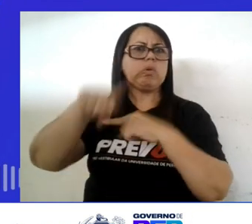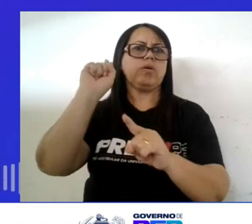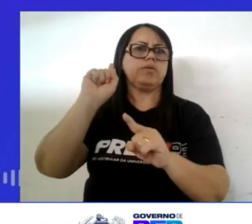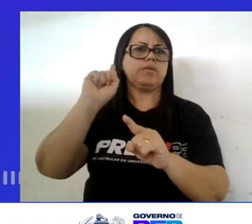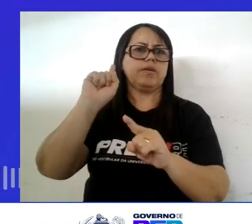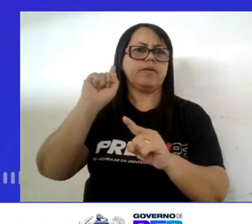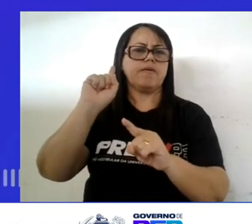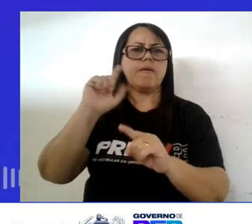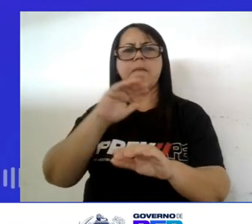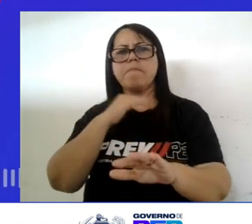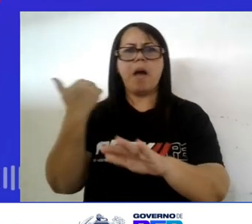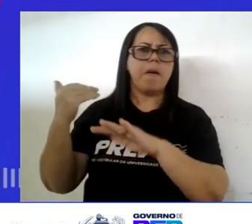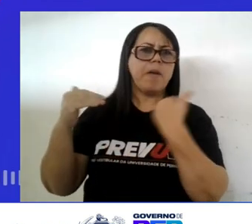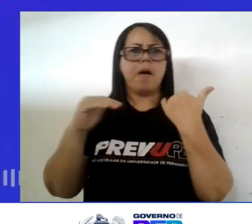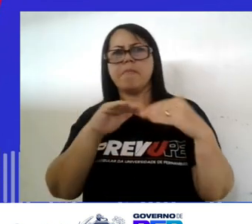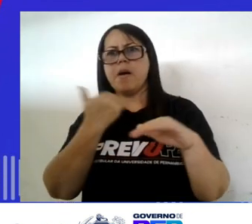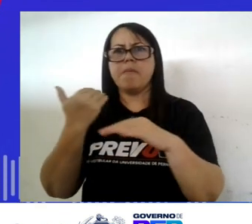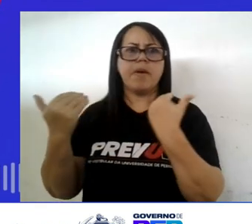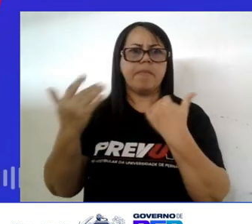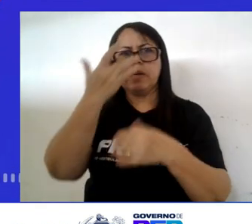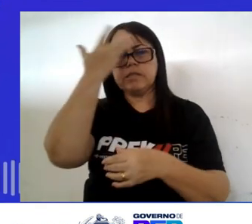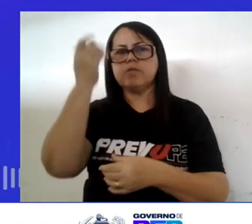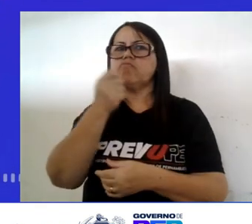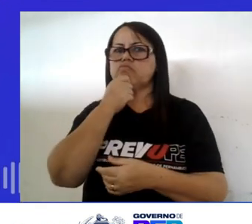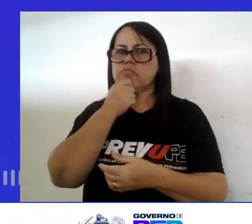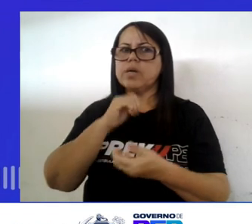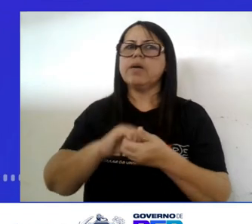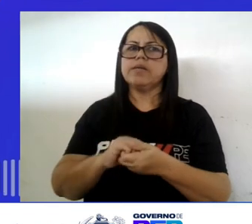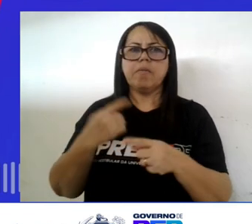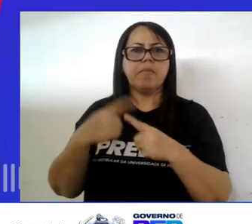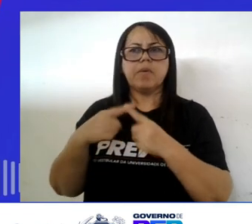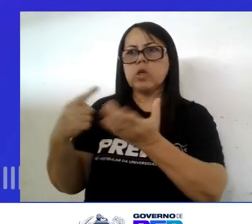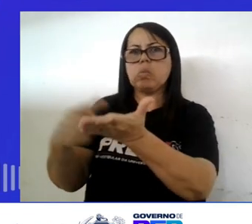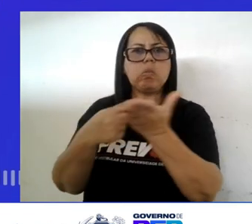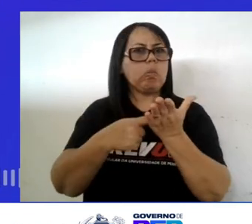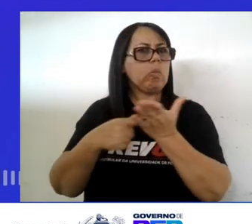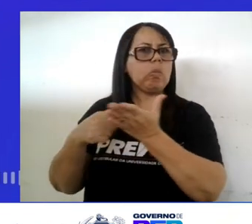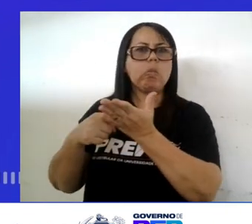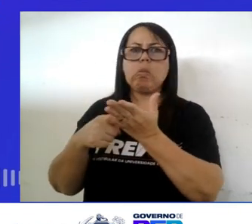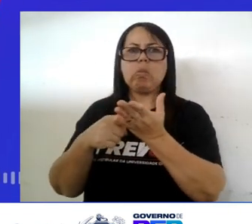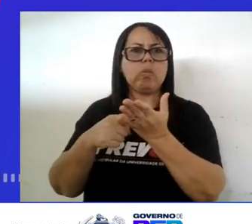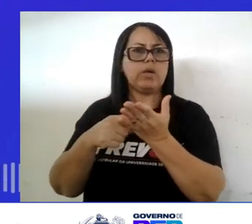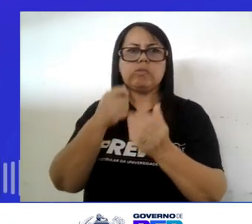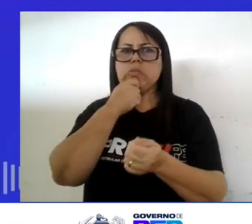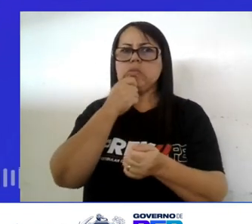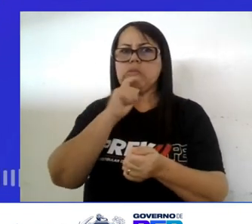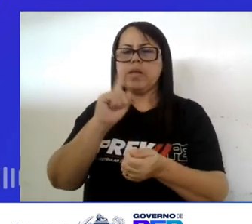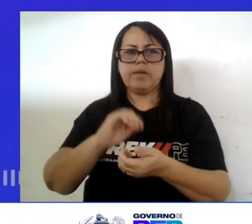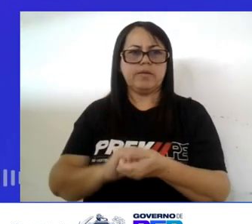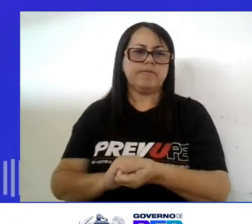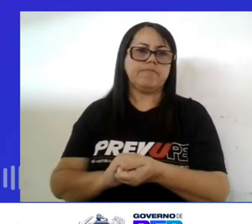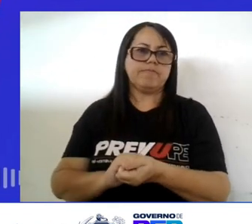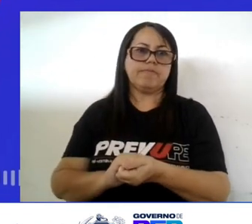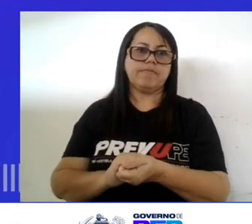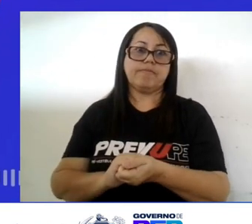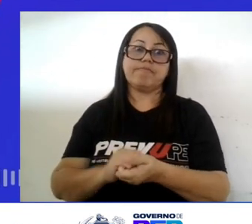vidas ainda são perdidas pela falta de entre as partes Espero que o